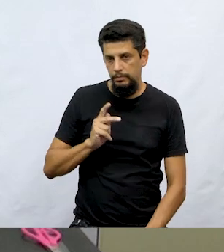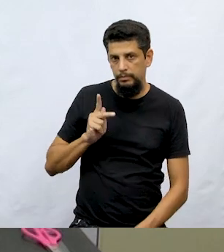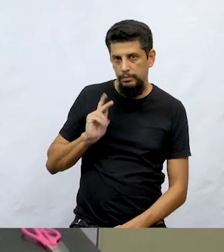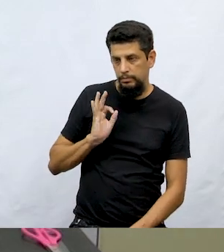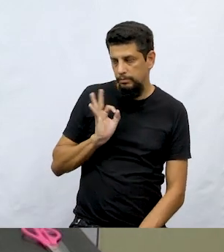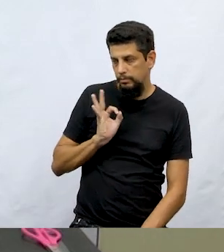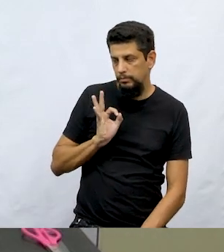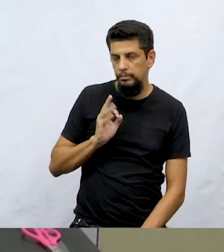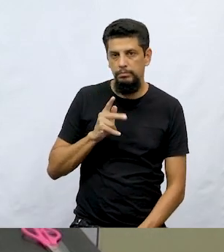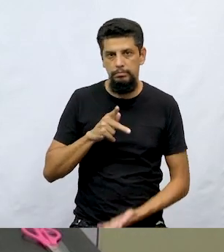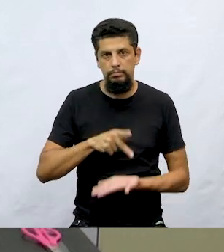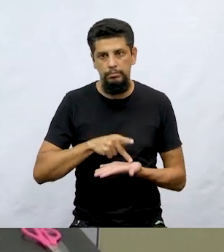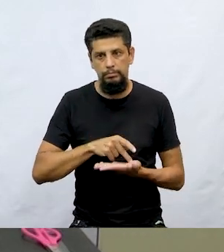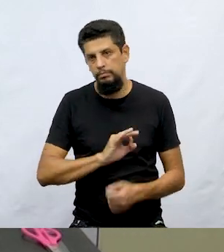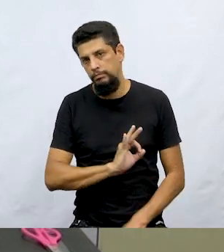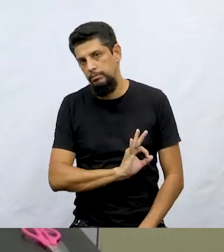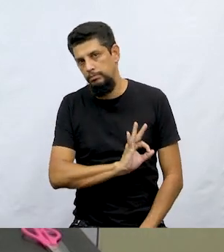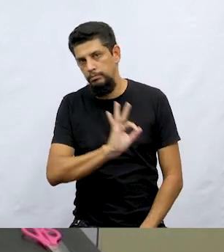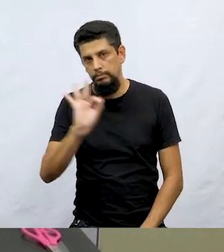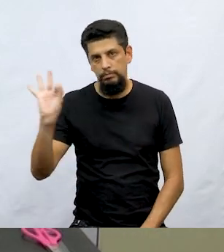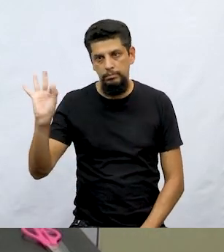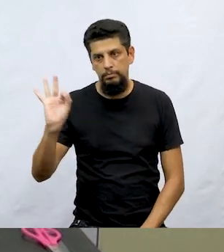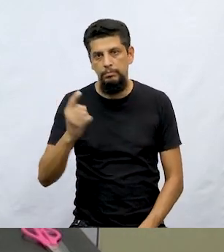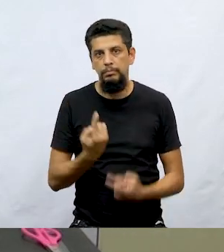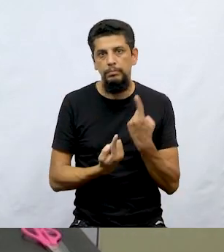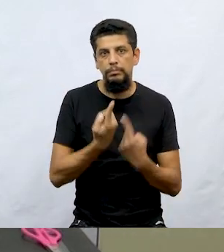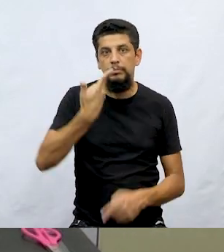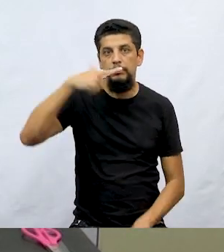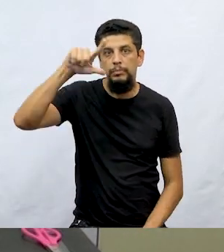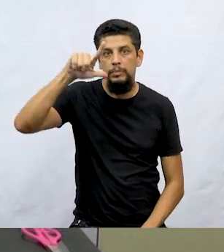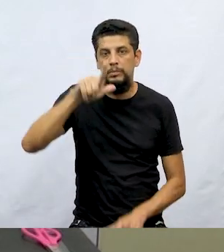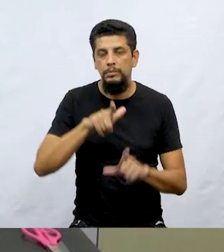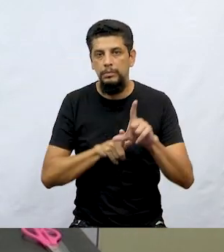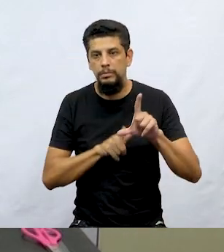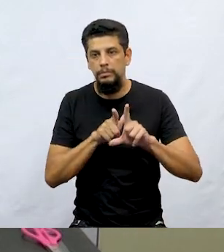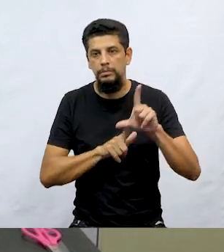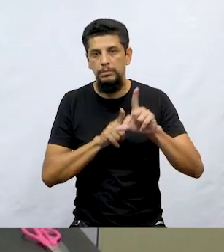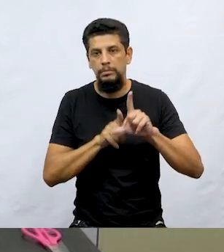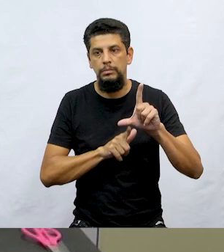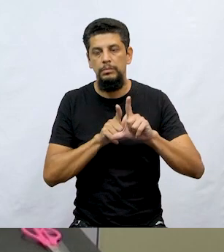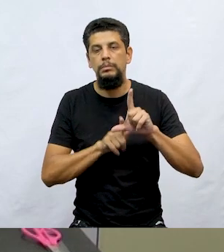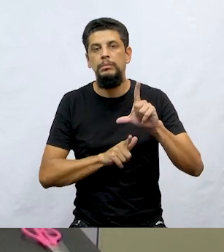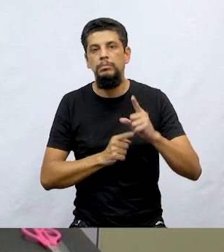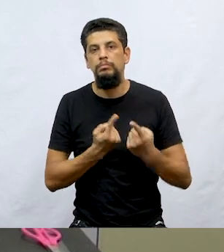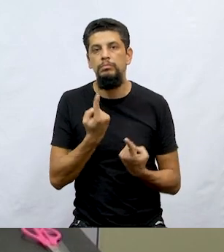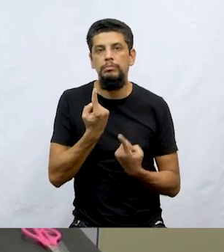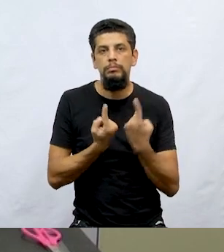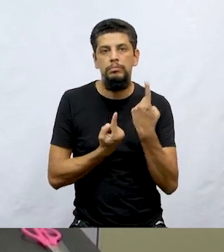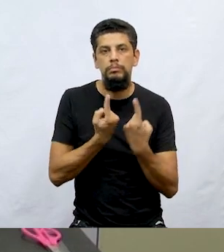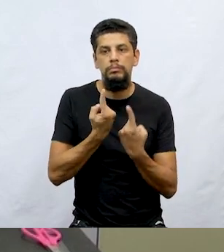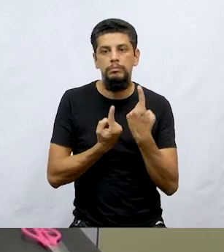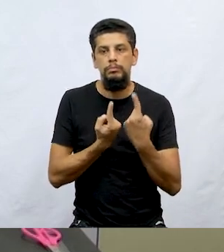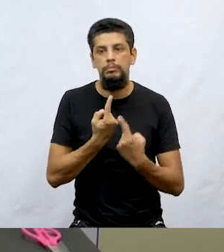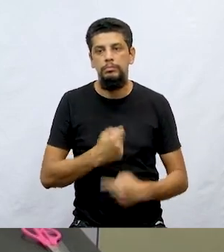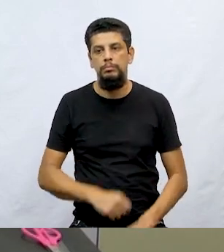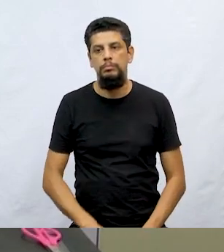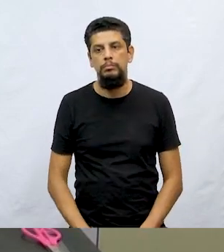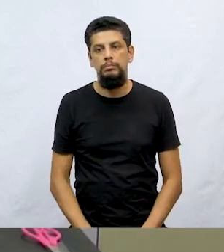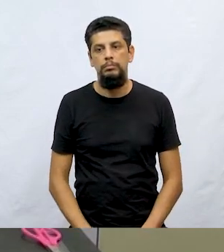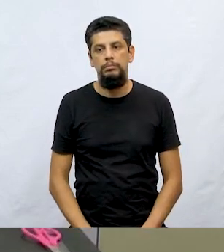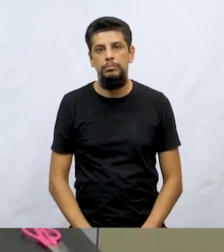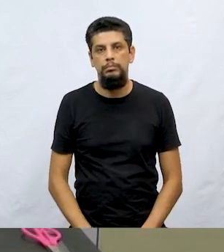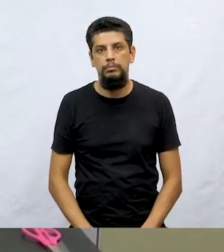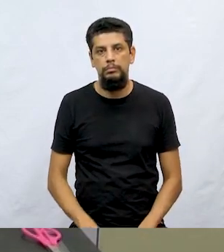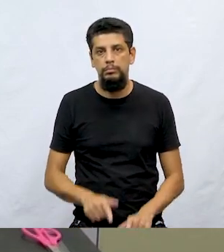isso, prof? Isso. Muito bem. Vamos lá. Qual que é a próxima letra, professora? Próxima letra é